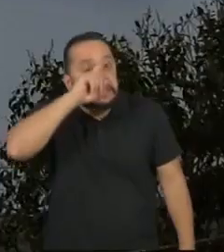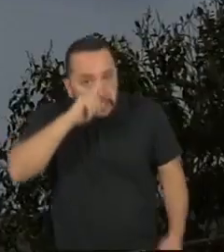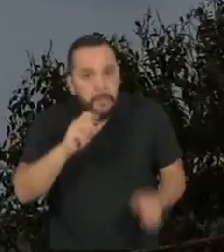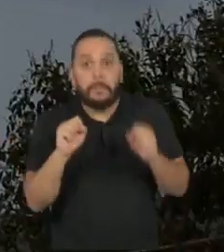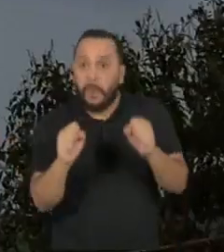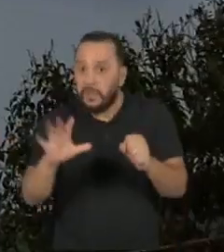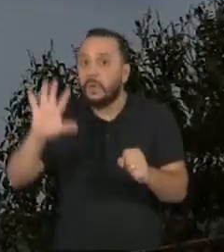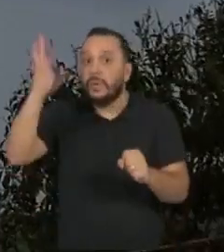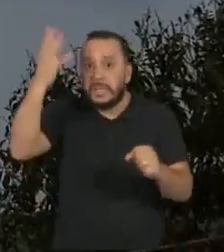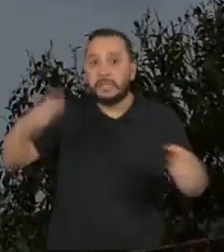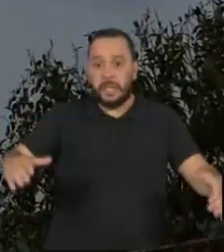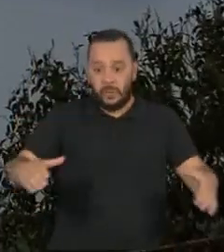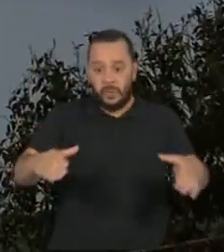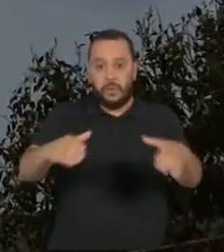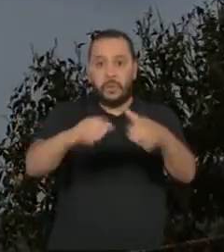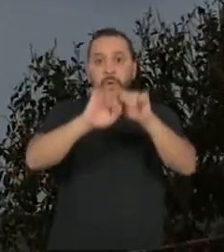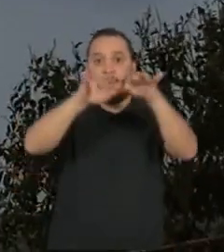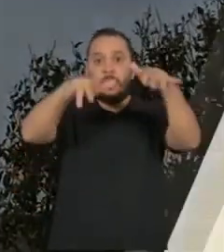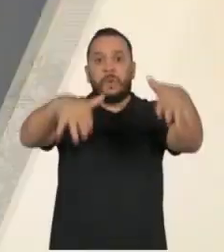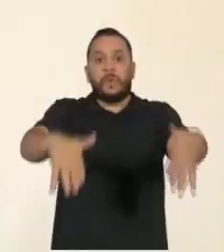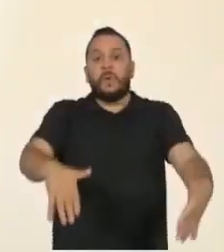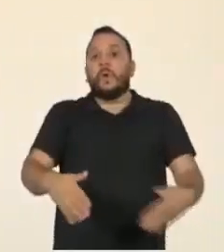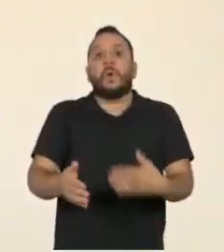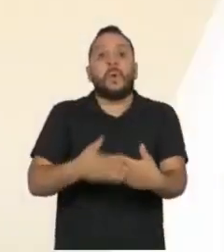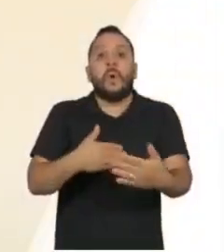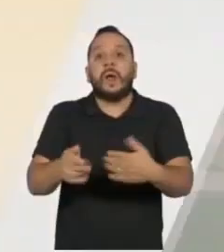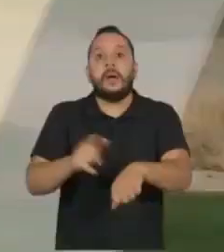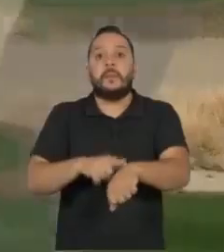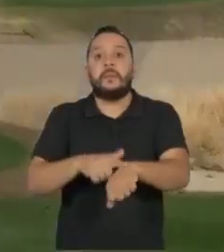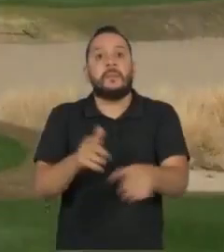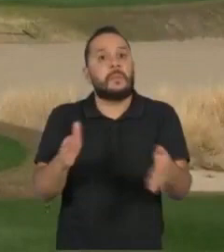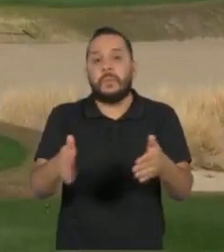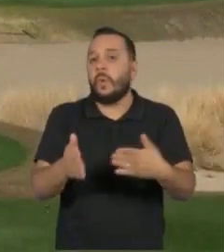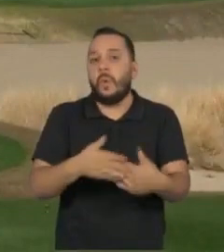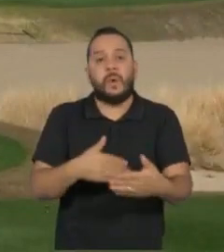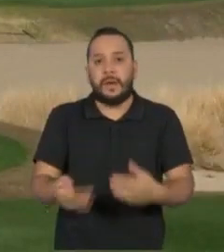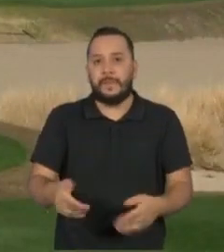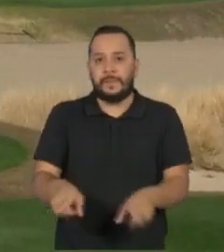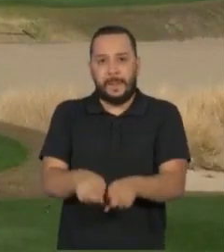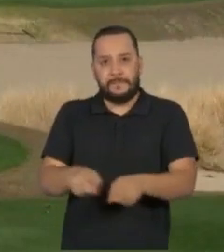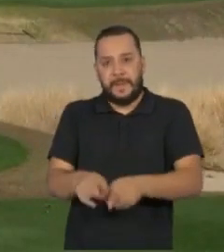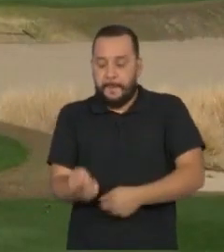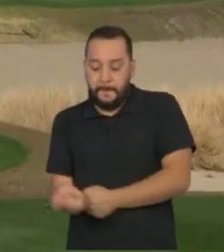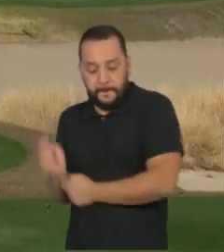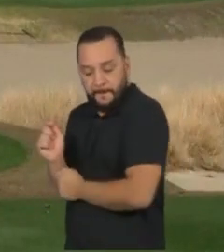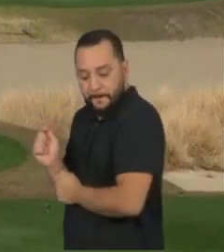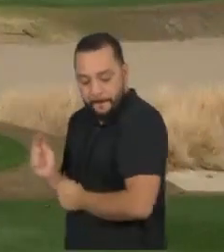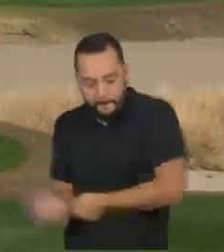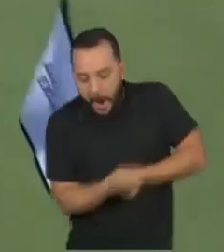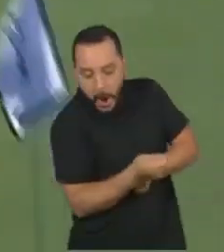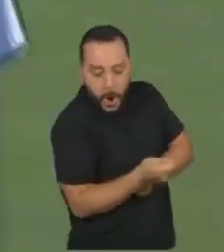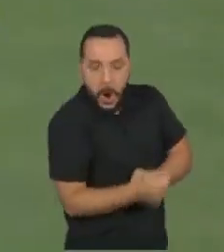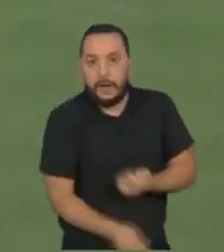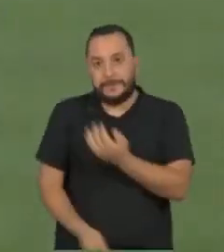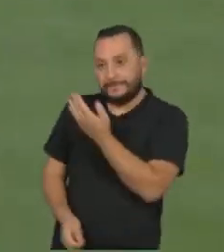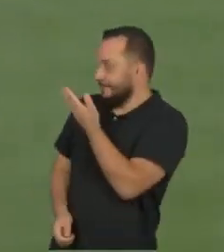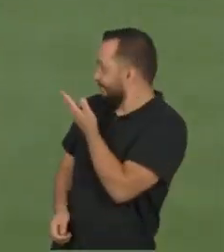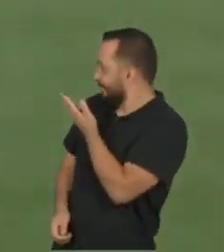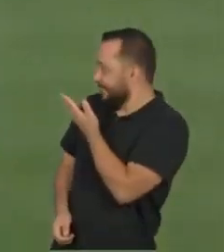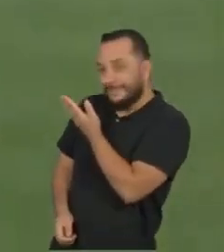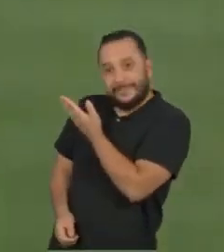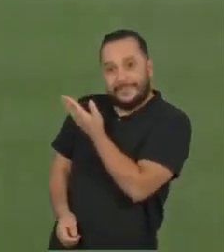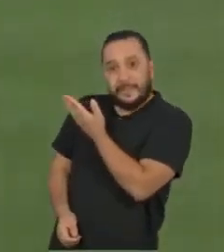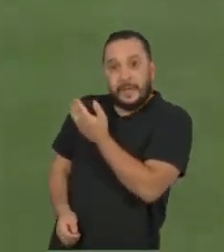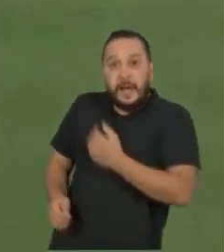erupção pode acontecer a qualquer momento. No golfe, o termo hole in one é uma jogada